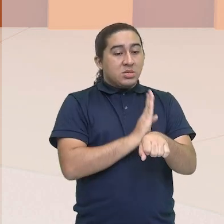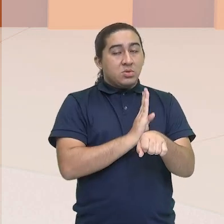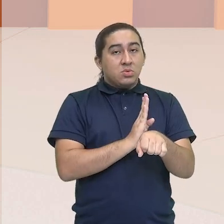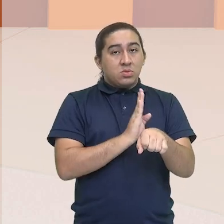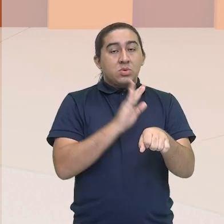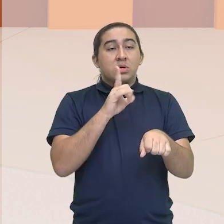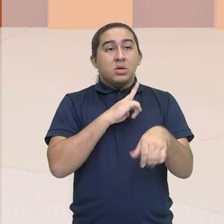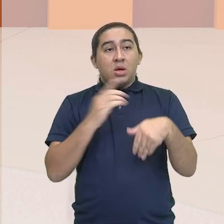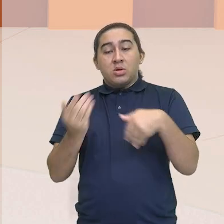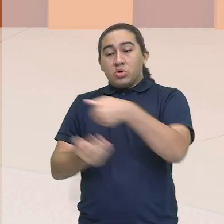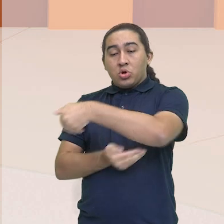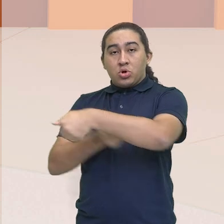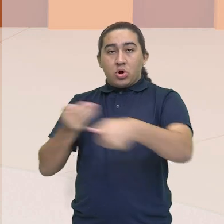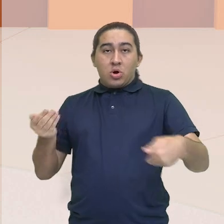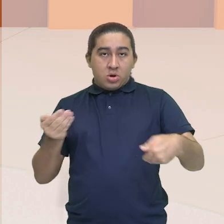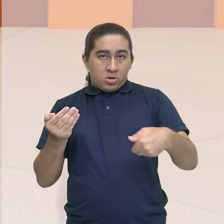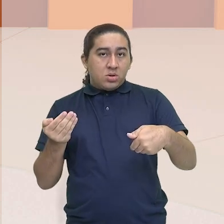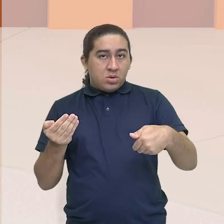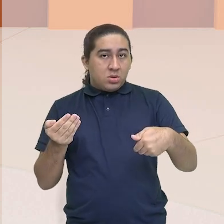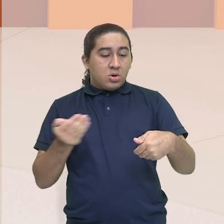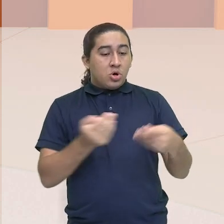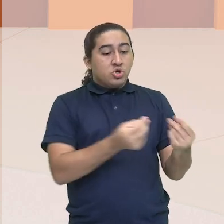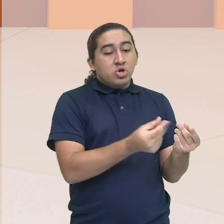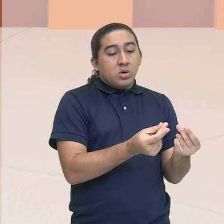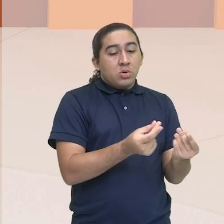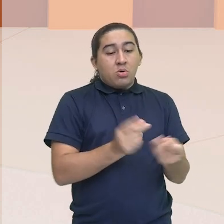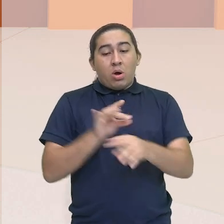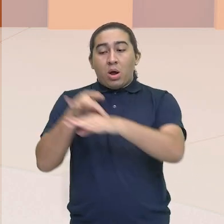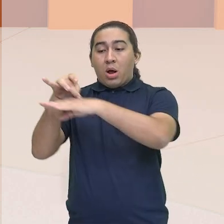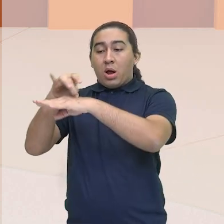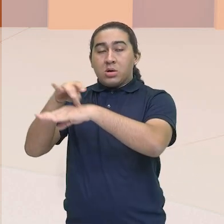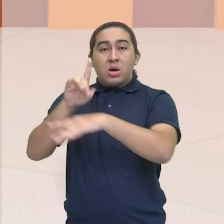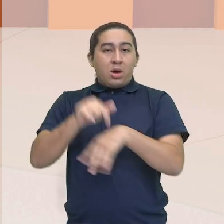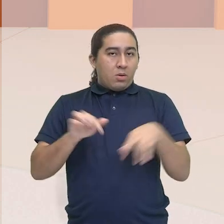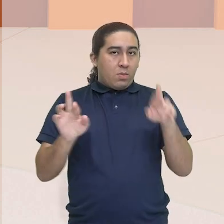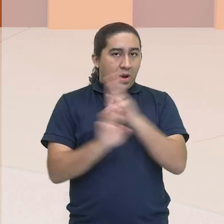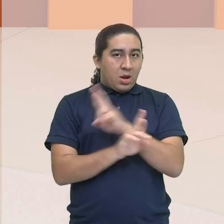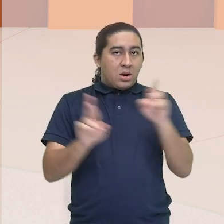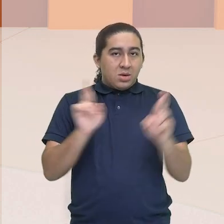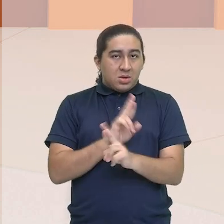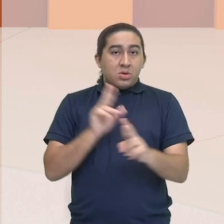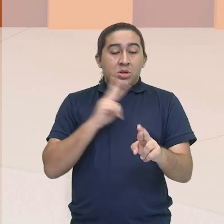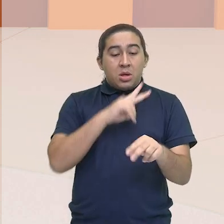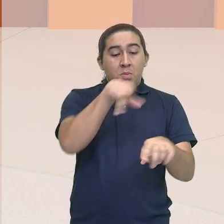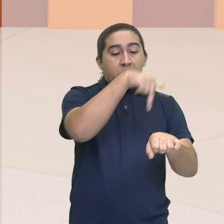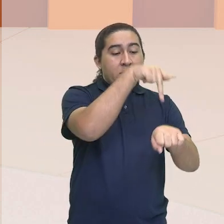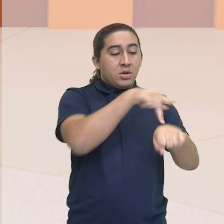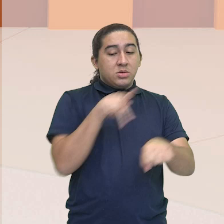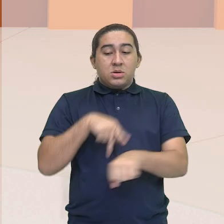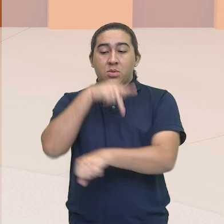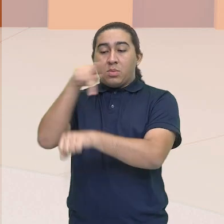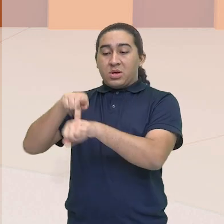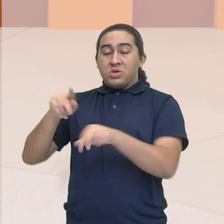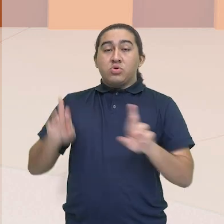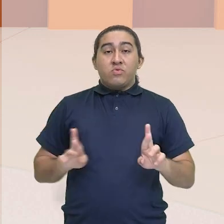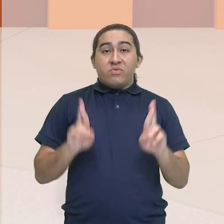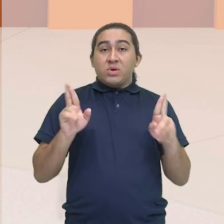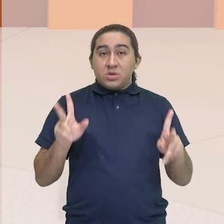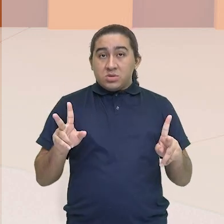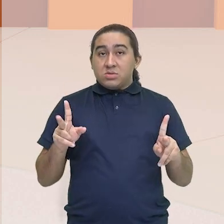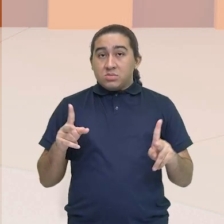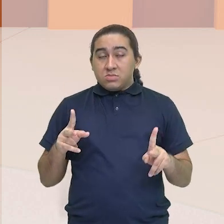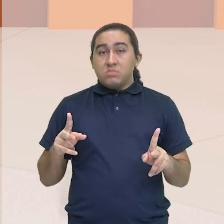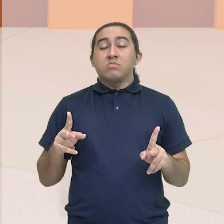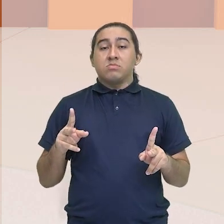carne. Essa é uma relação comercial, é uma relação de comércio envolvendo dois países diferentes. E a gente está falando muito de Brasil,